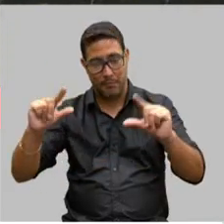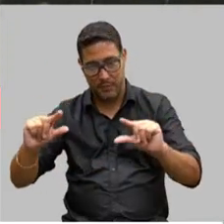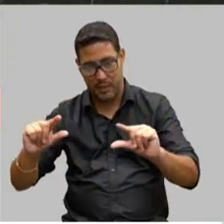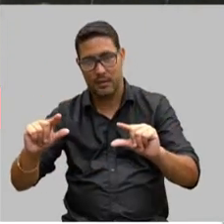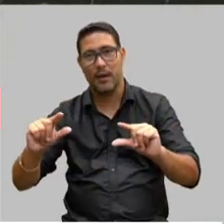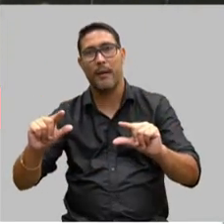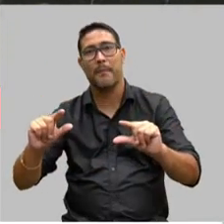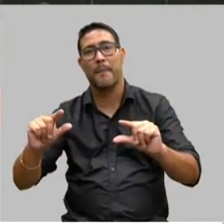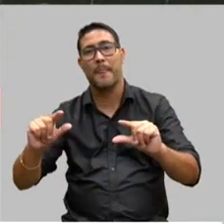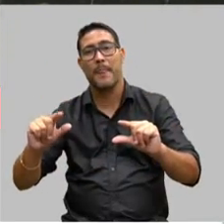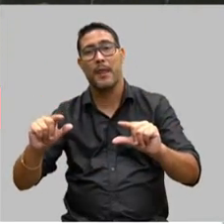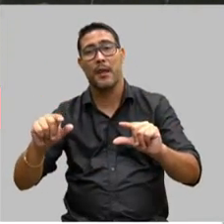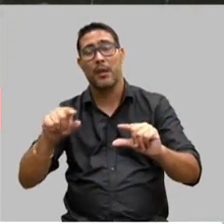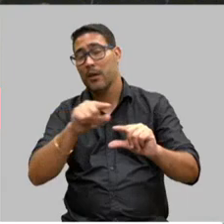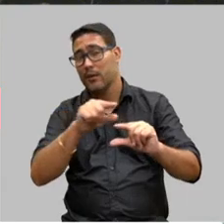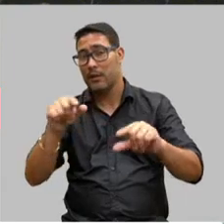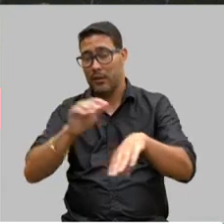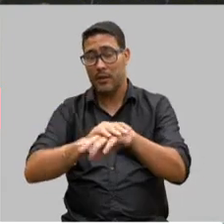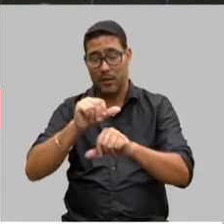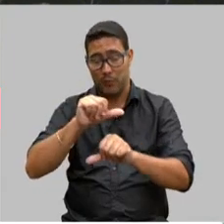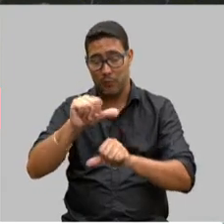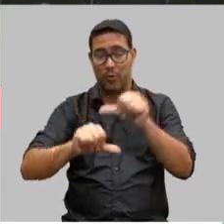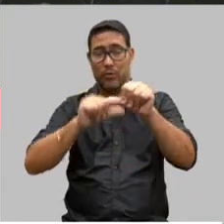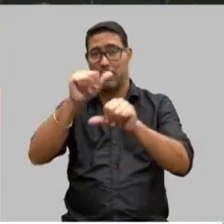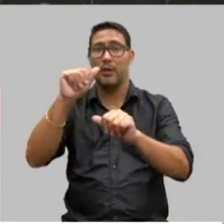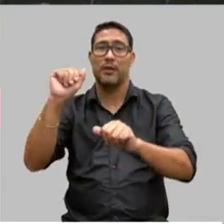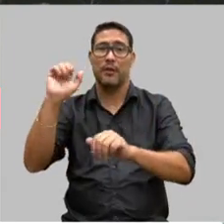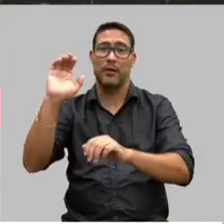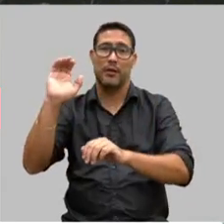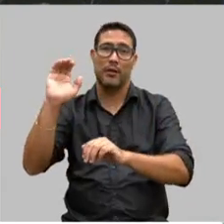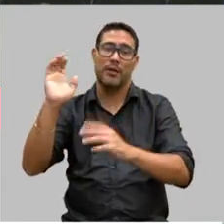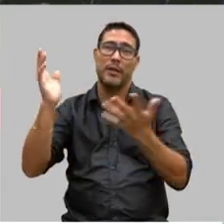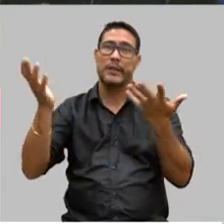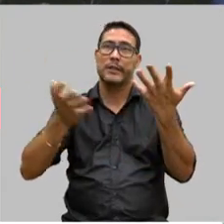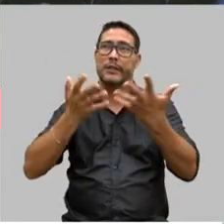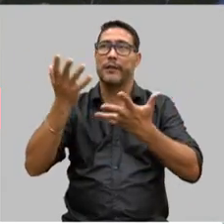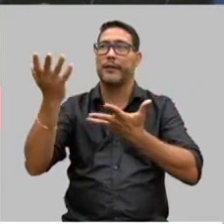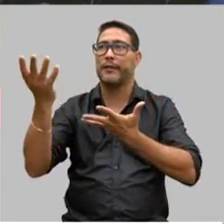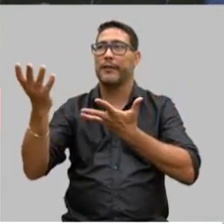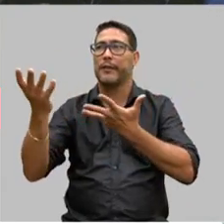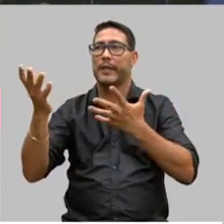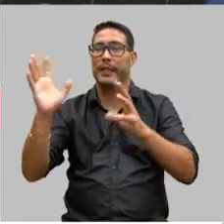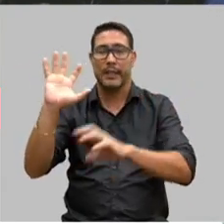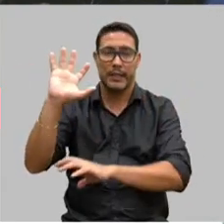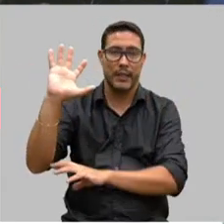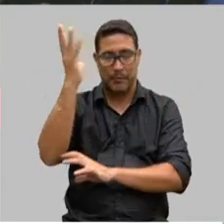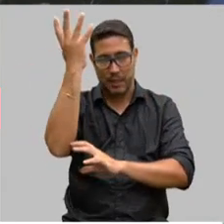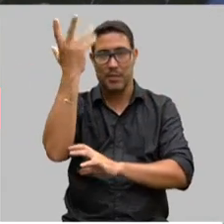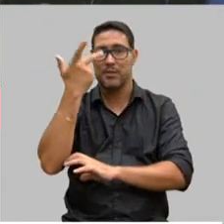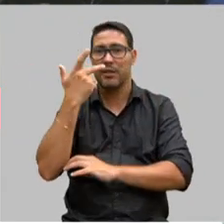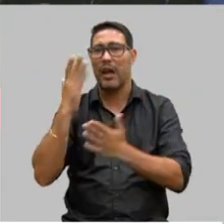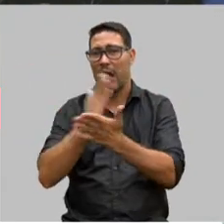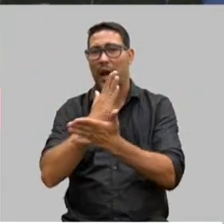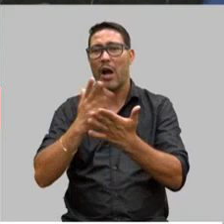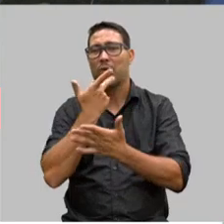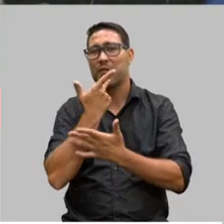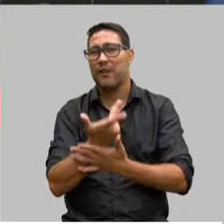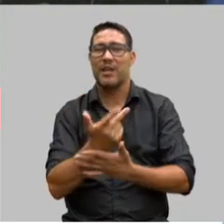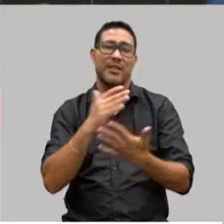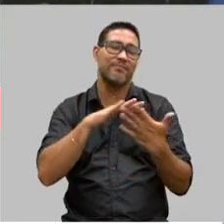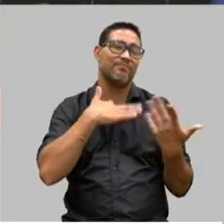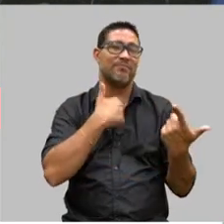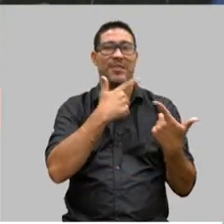Quando a gente trata das mudanças climáticas, muitos nos falam que são mimimis, que são coisas que nós estamos inventando. Eu